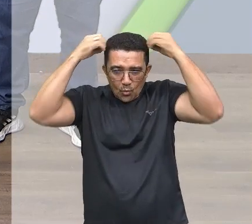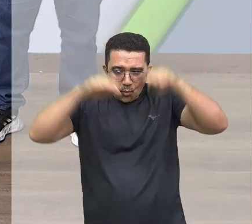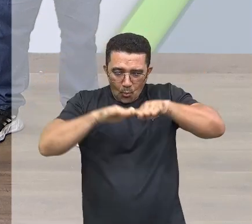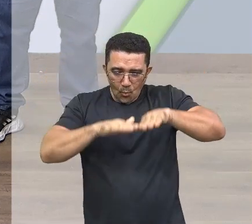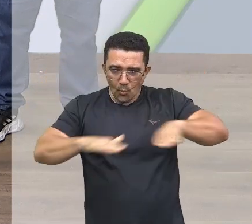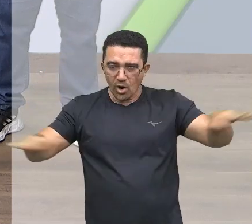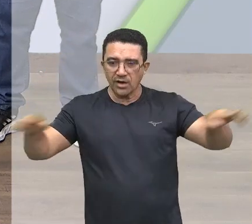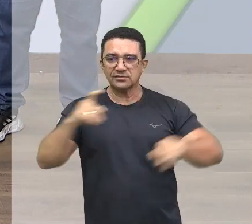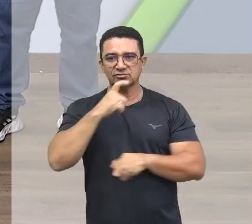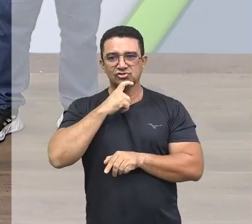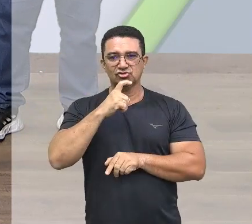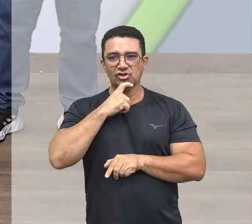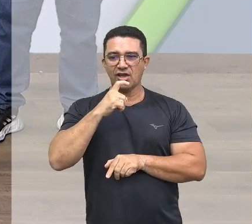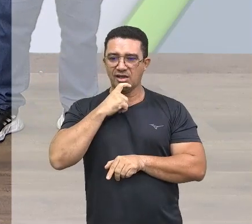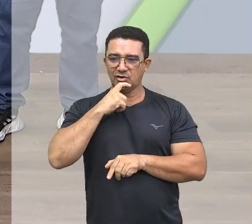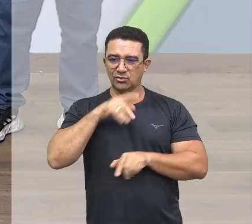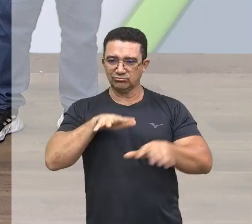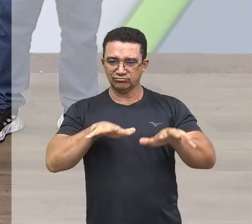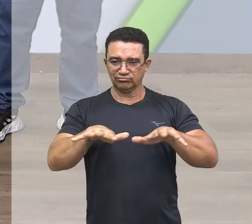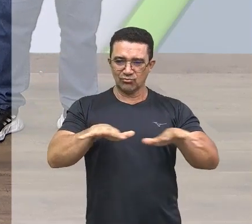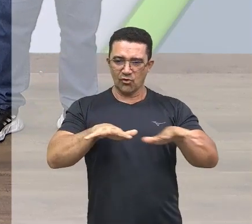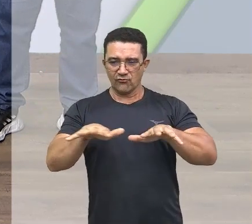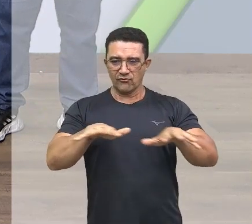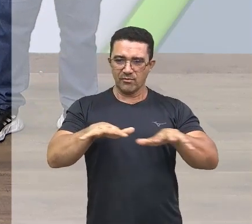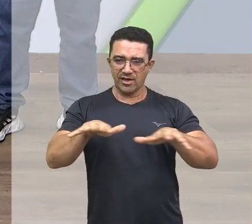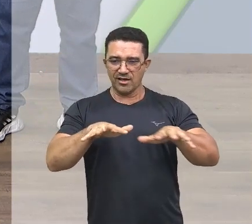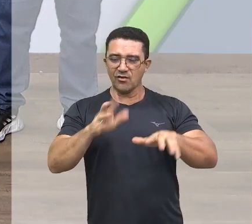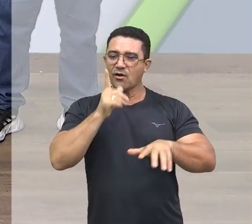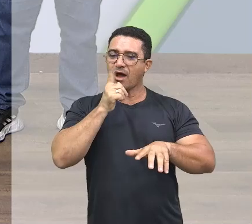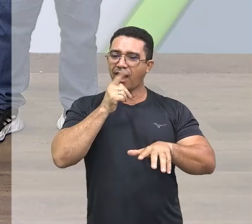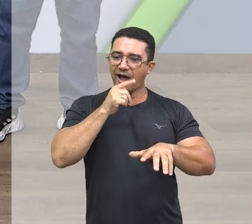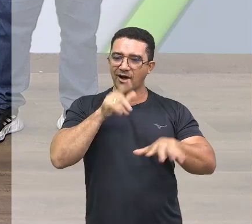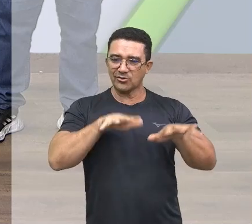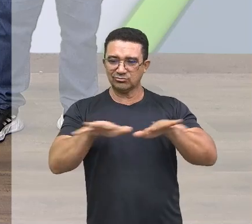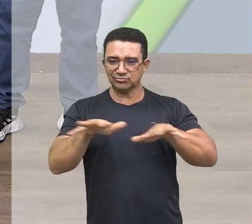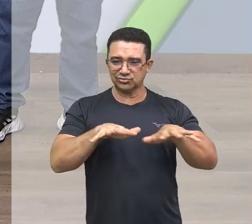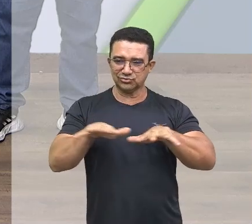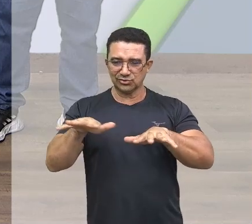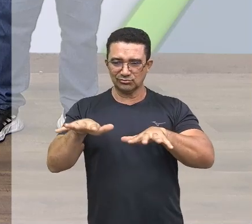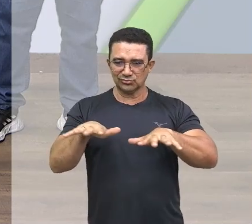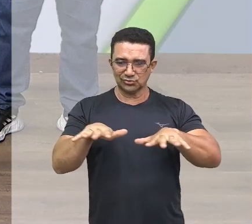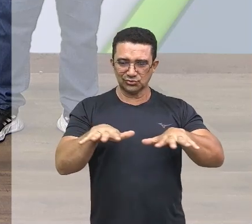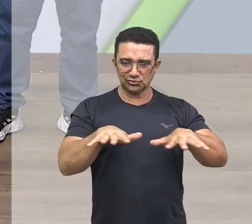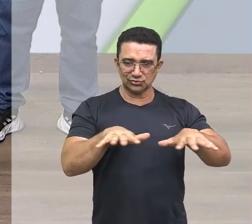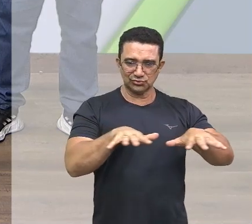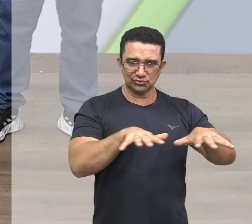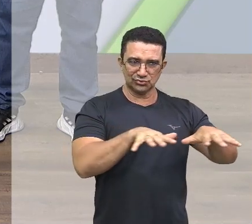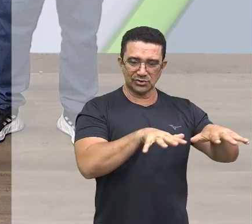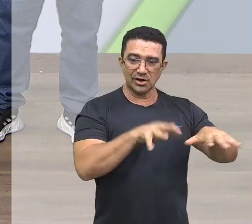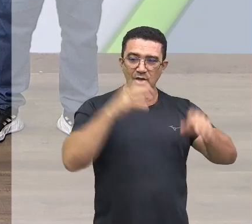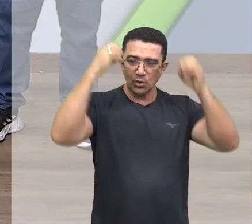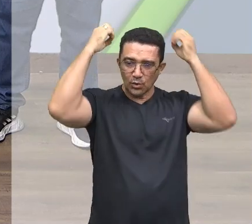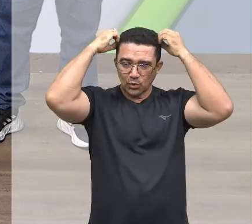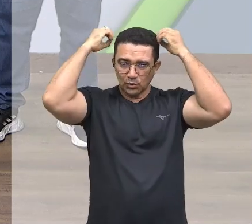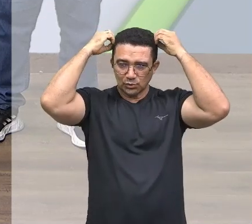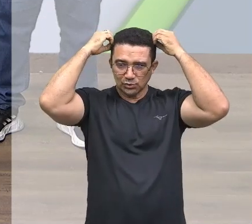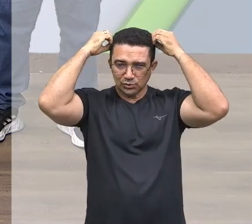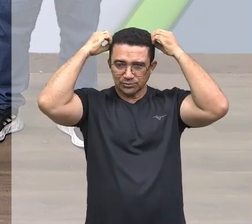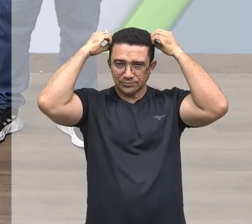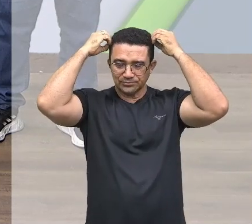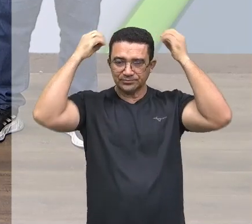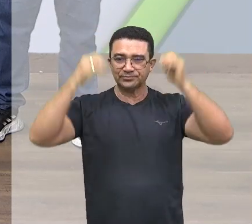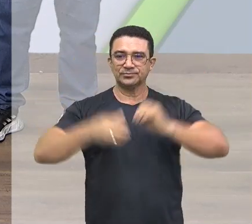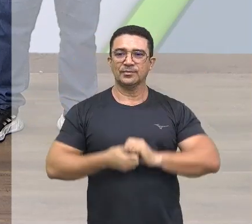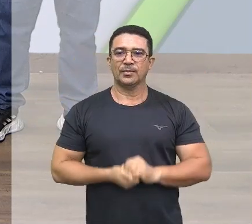né, já desprendida de um iceberg maior ou de outra parte do continente aí